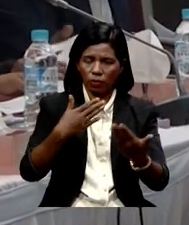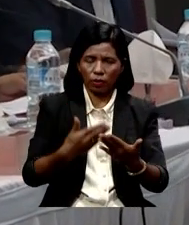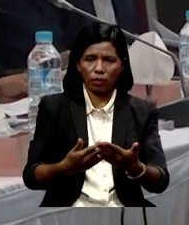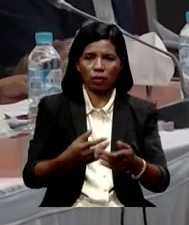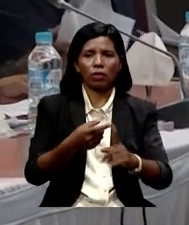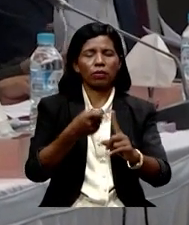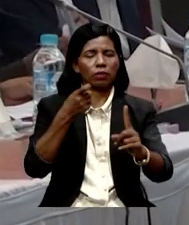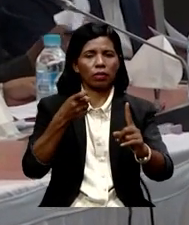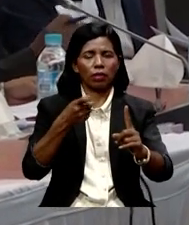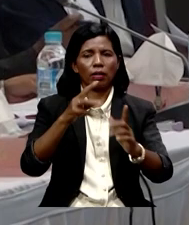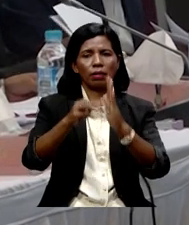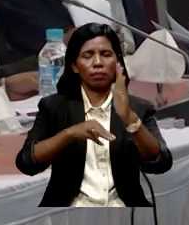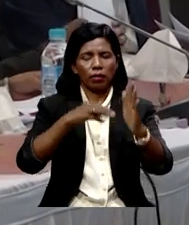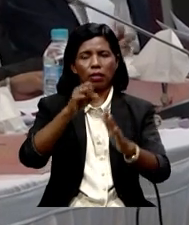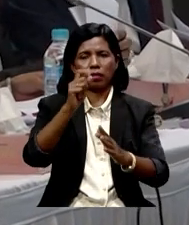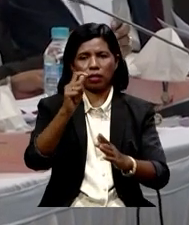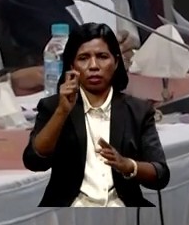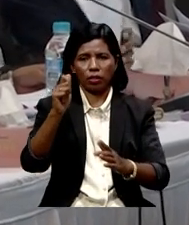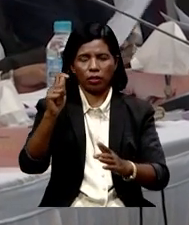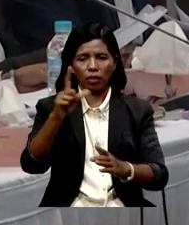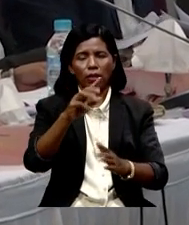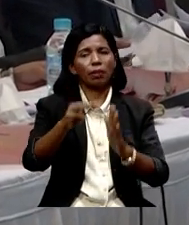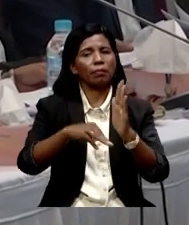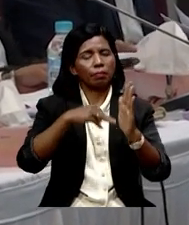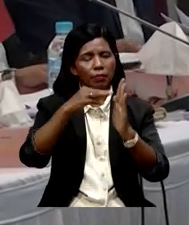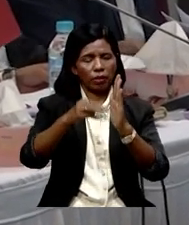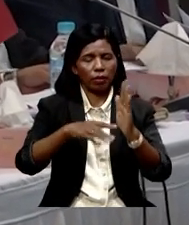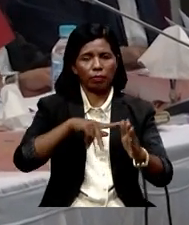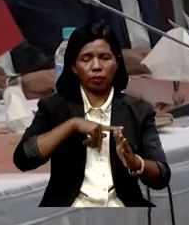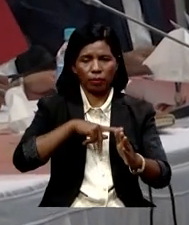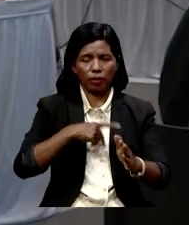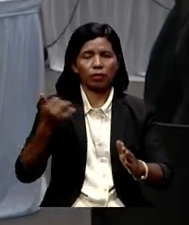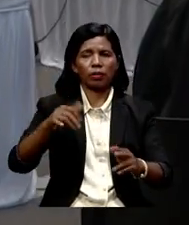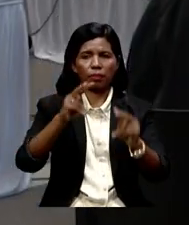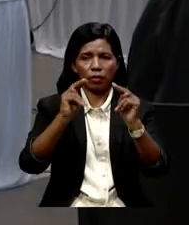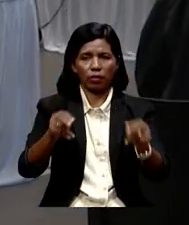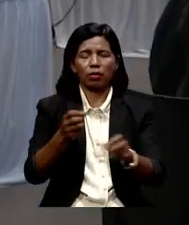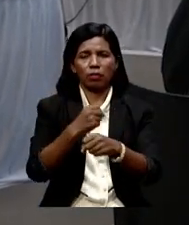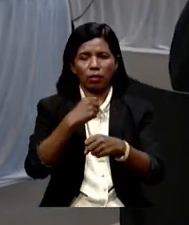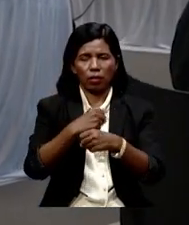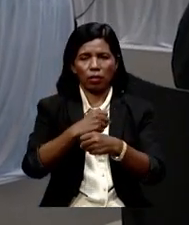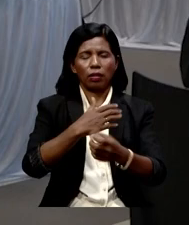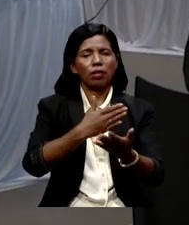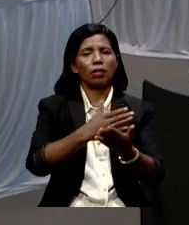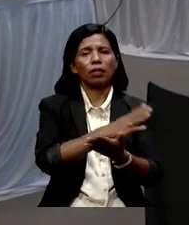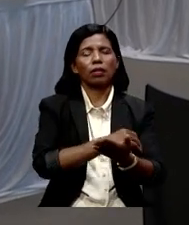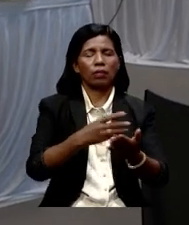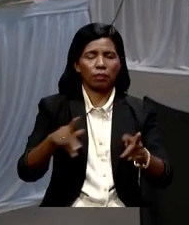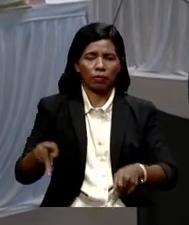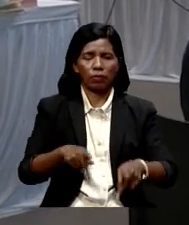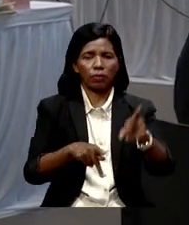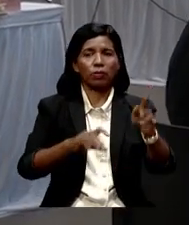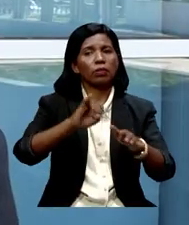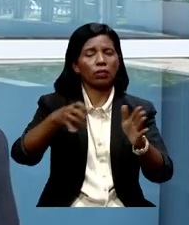cuja mídia estatal, no nosso mídia privado, Cernebe, precisa a tu halo nia digitalização do produto jornalístico. Também,